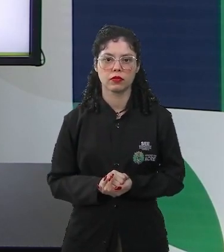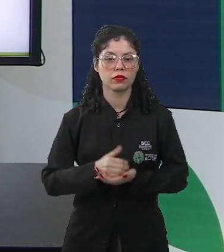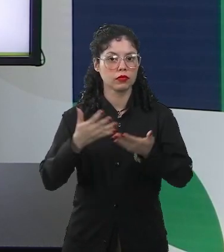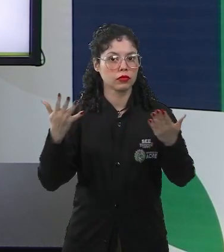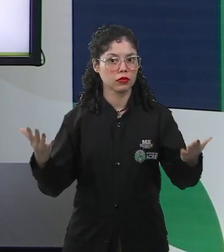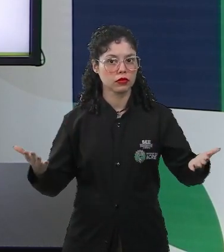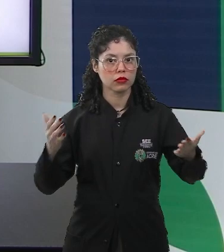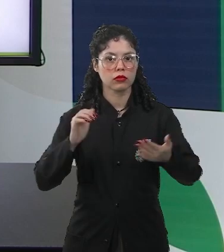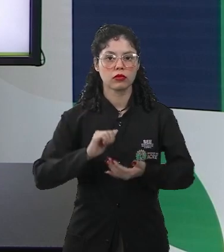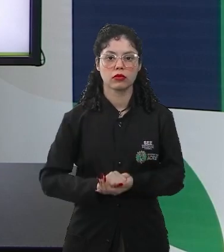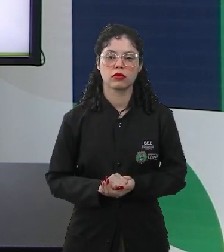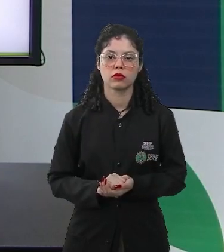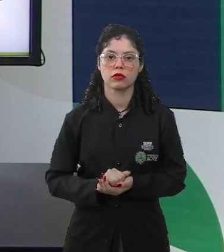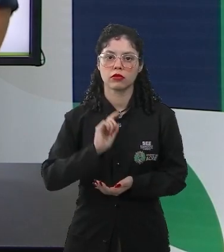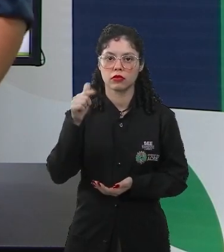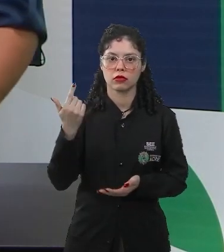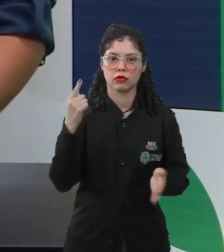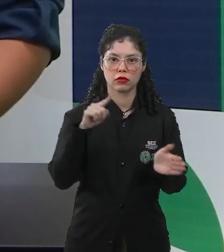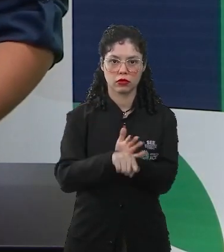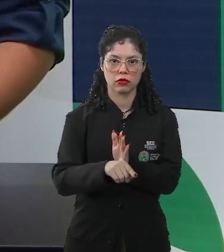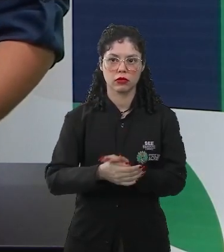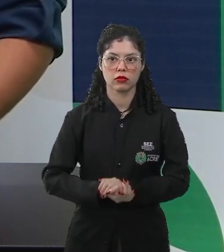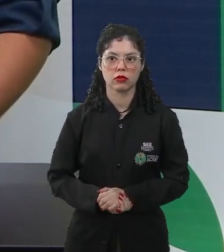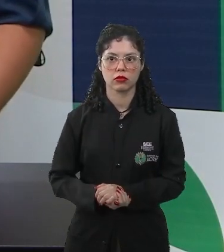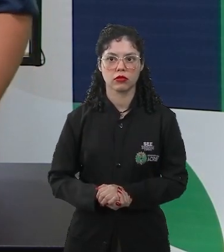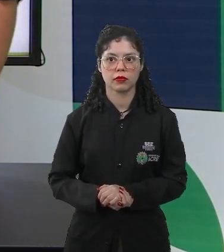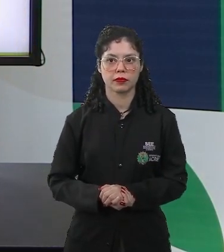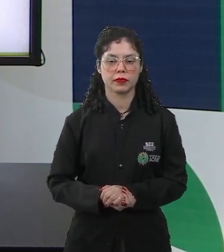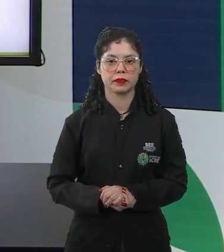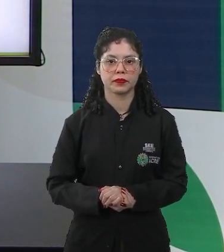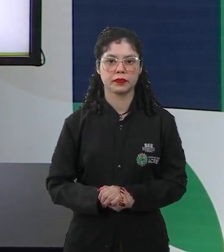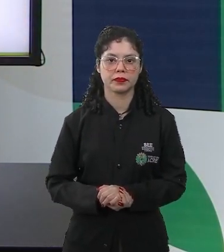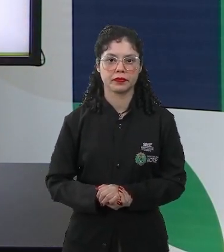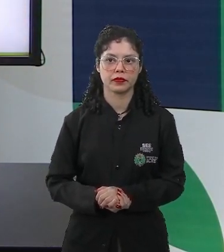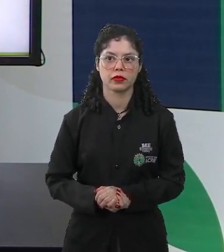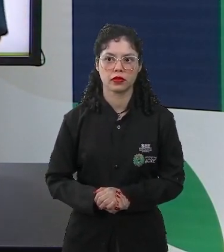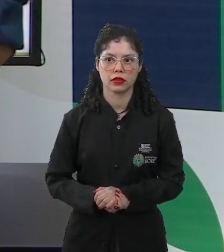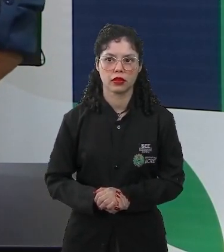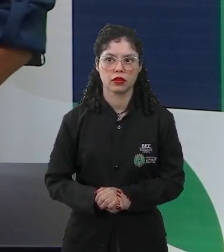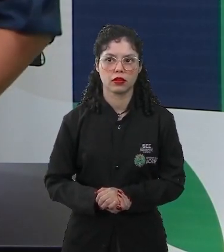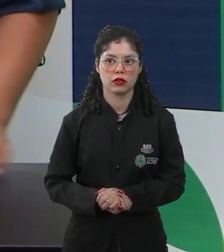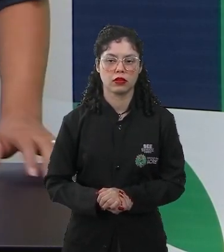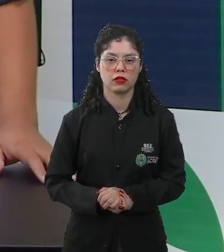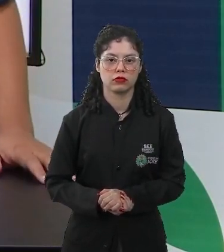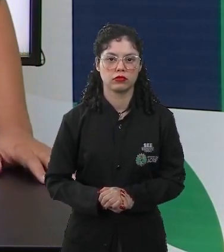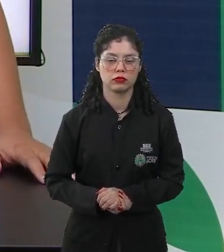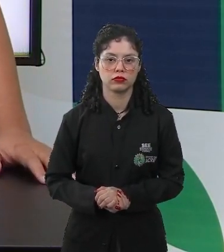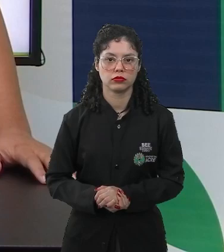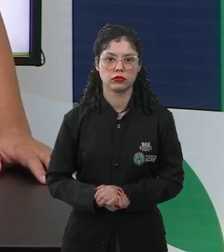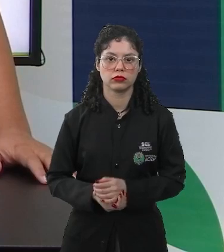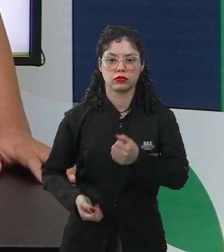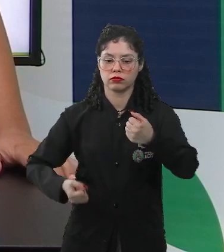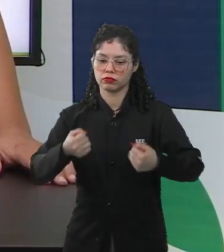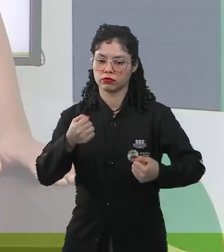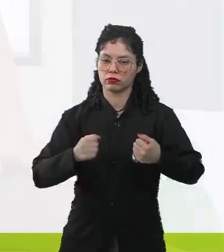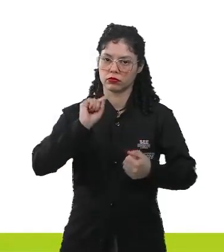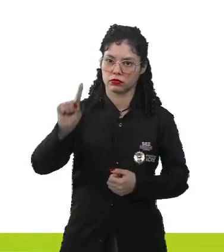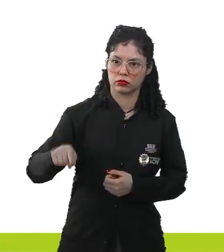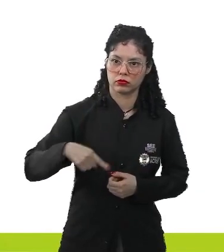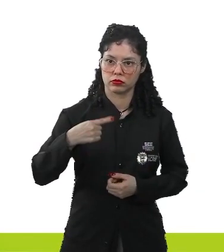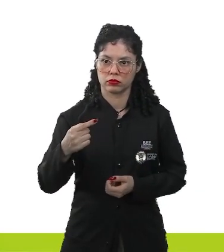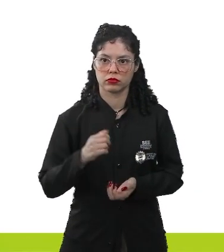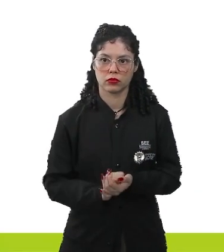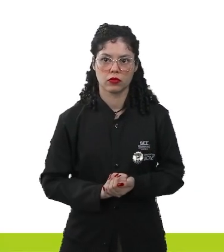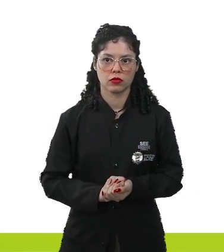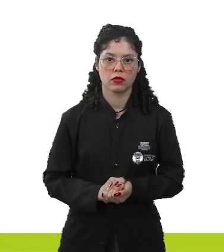bom? Bora para a próxima questão. Dirigir após ingerir